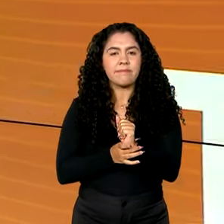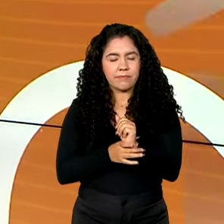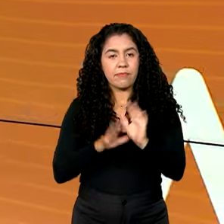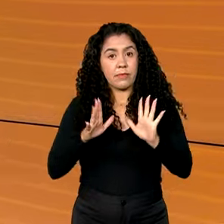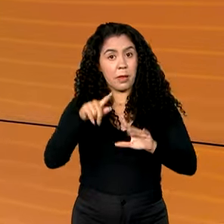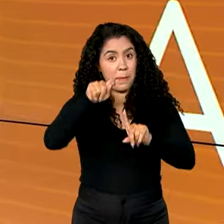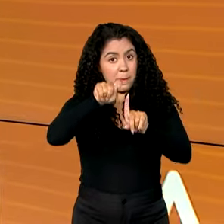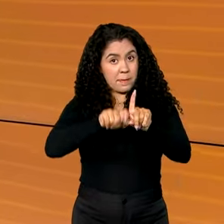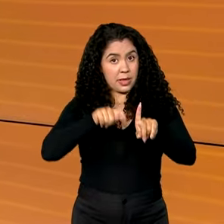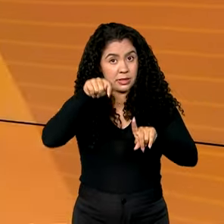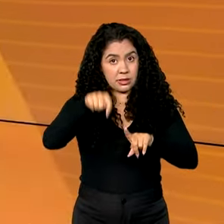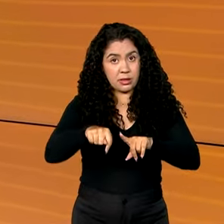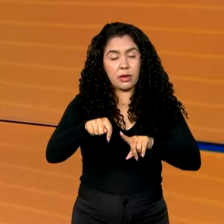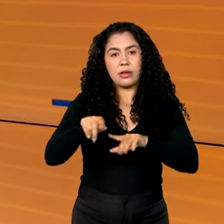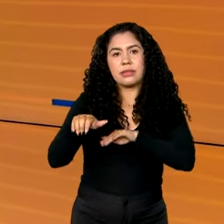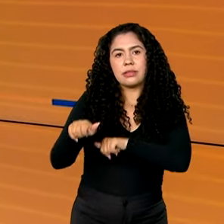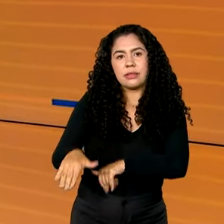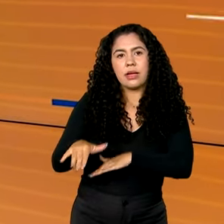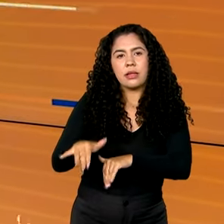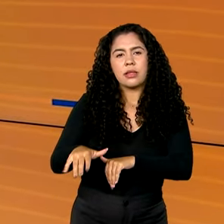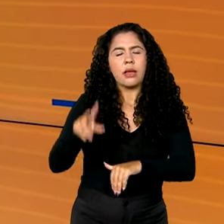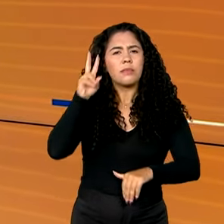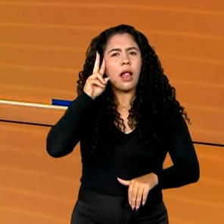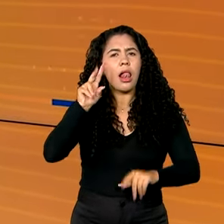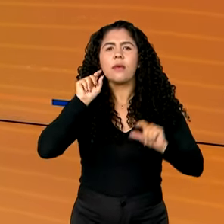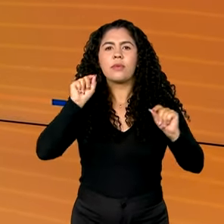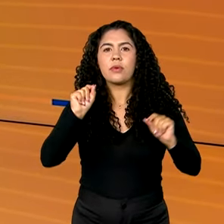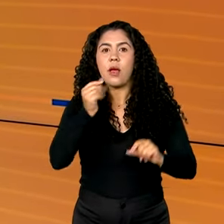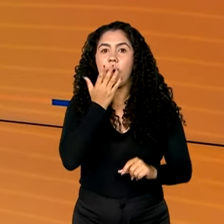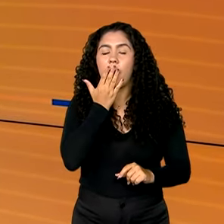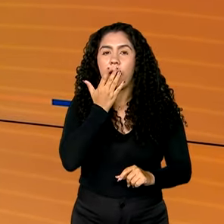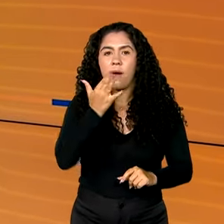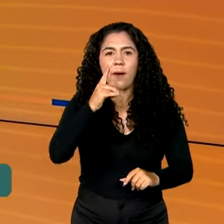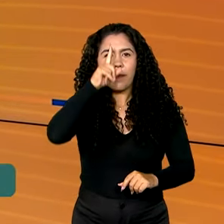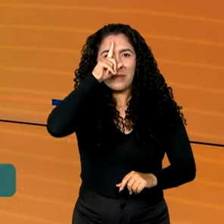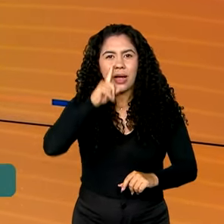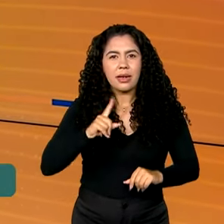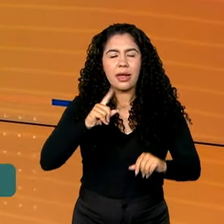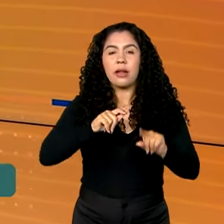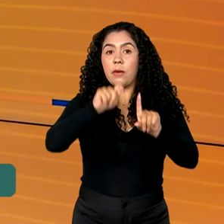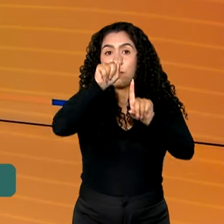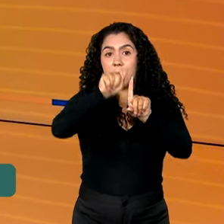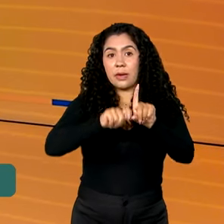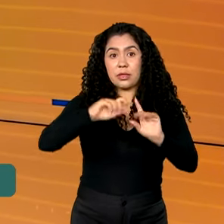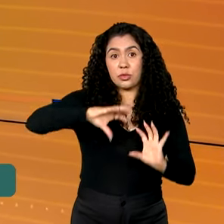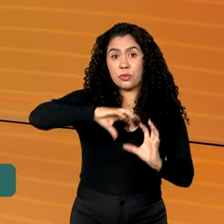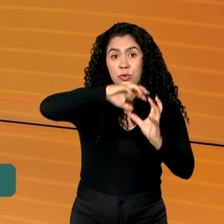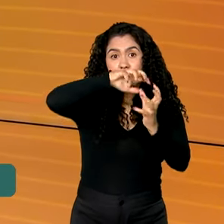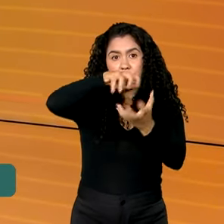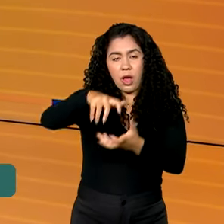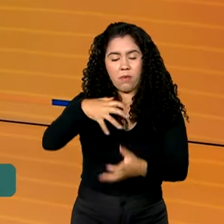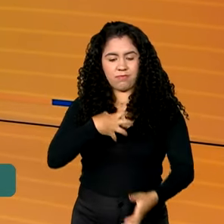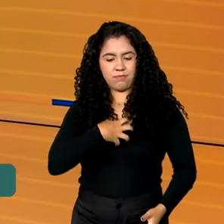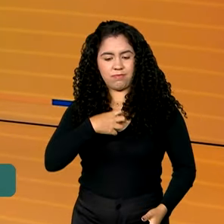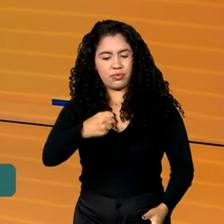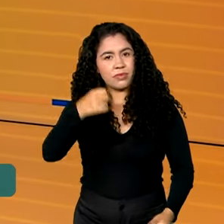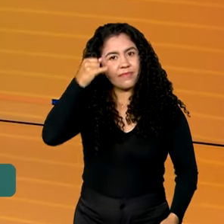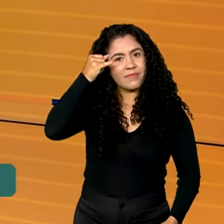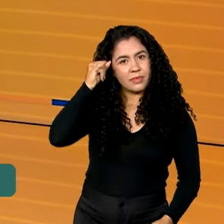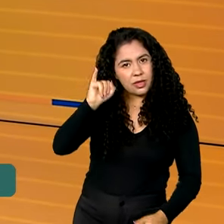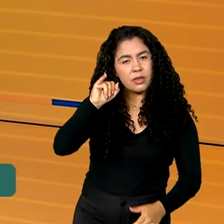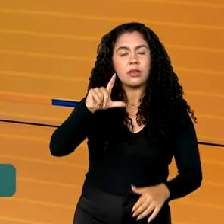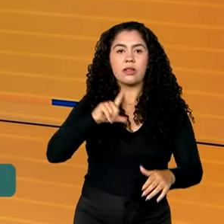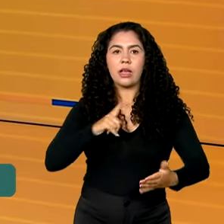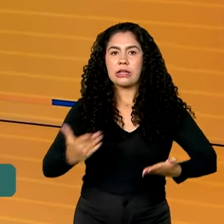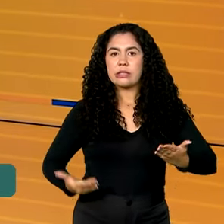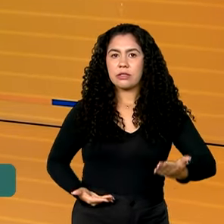setembro é lembrado o Dia Mundial da Prevenção ao Suicídio. O governo federal oferece diversos serviços de apoio psicossocial